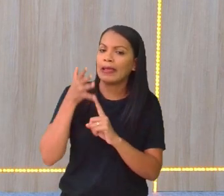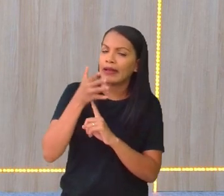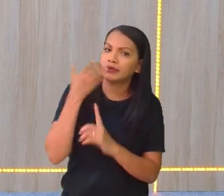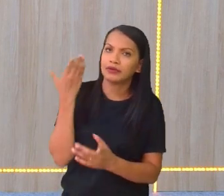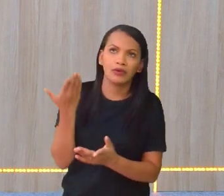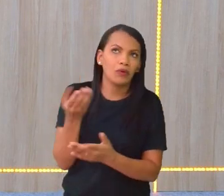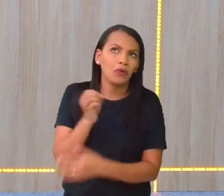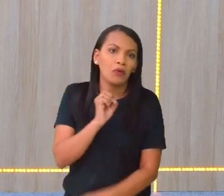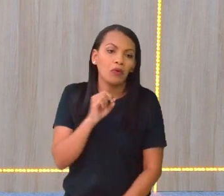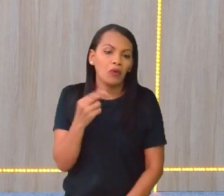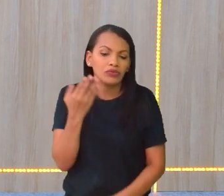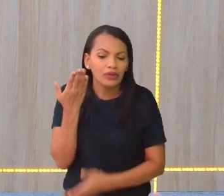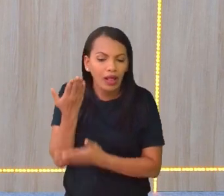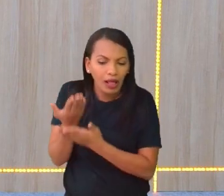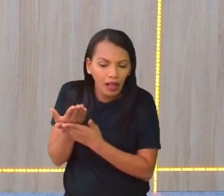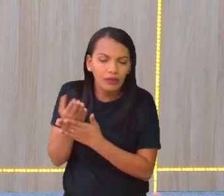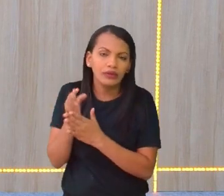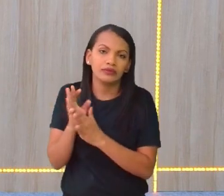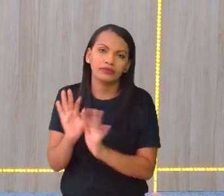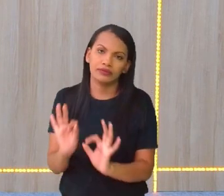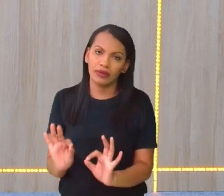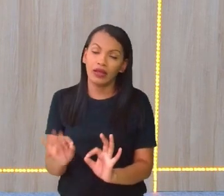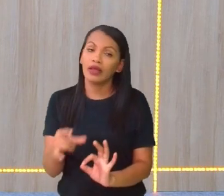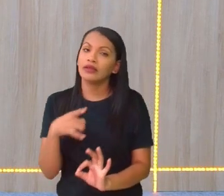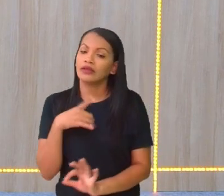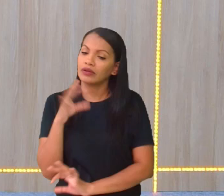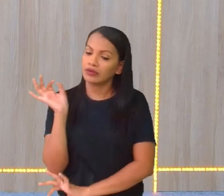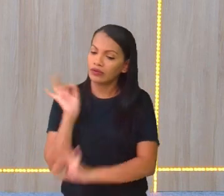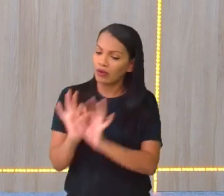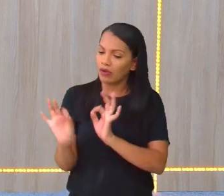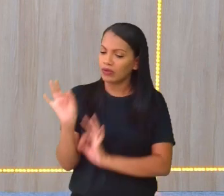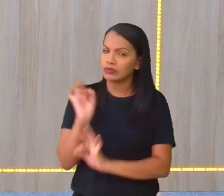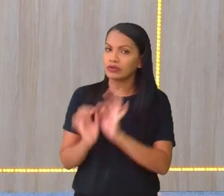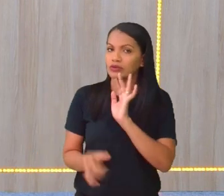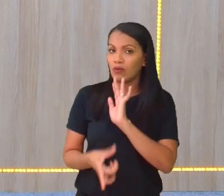aula expositiva. Então, tem toda uma preparação.